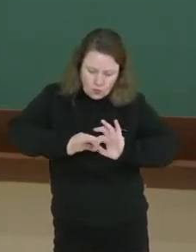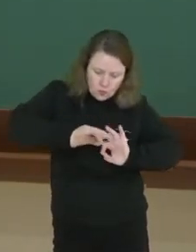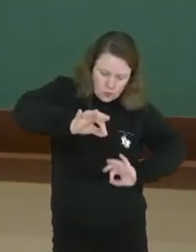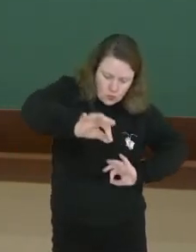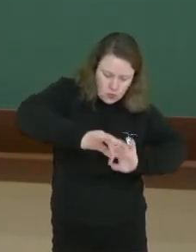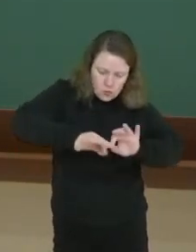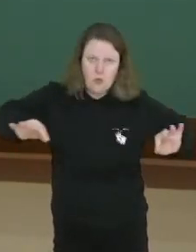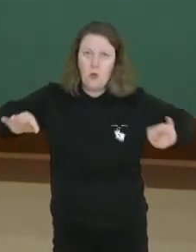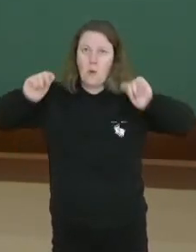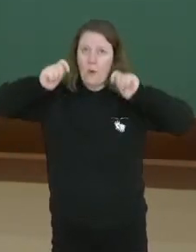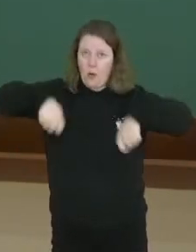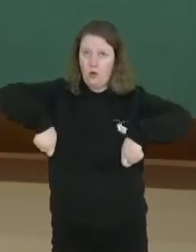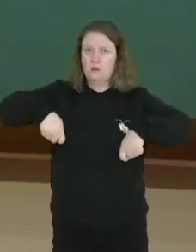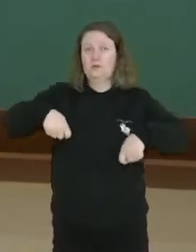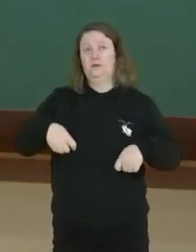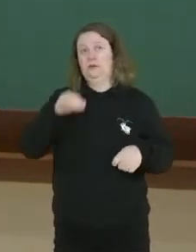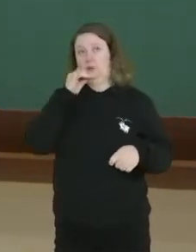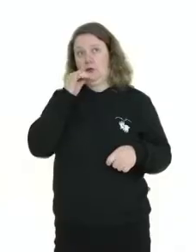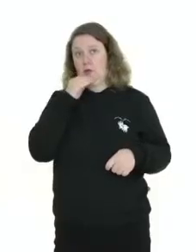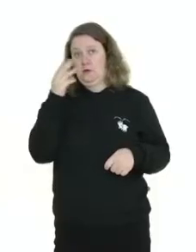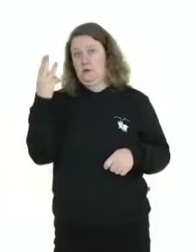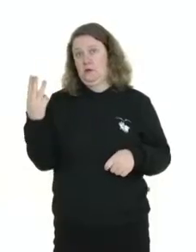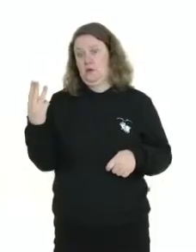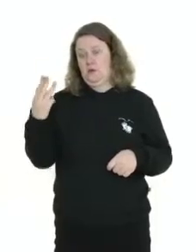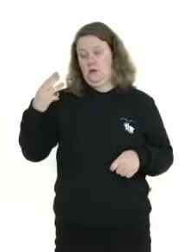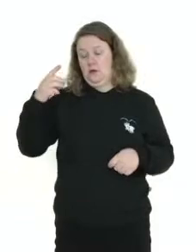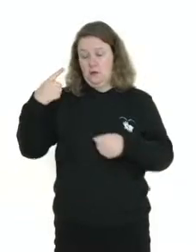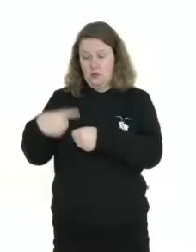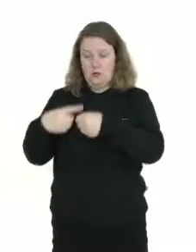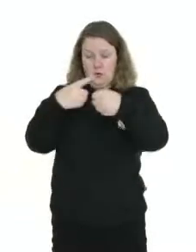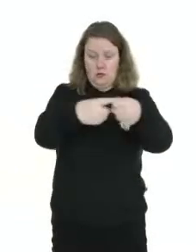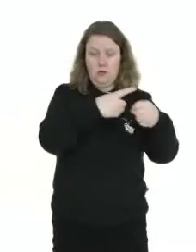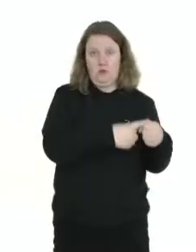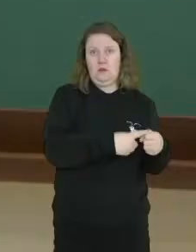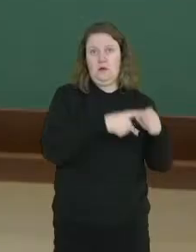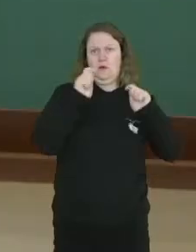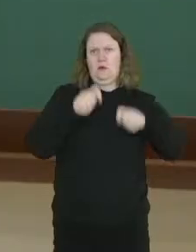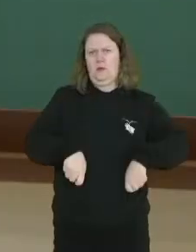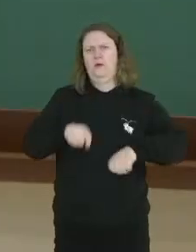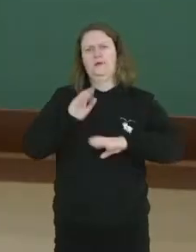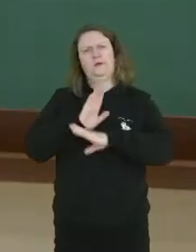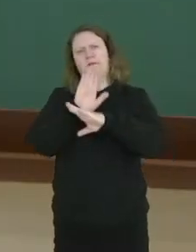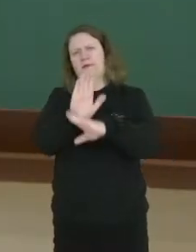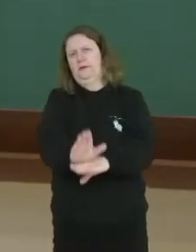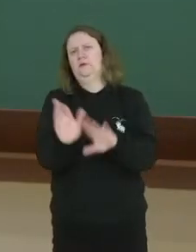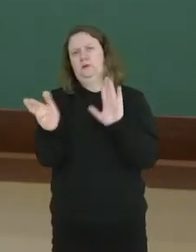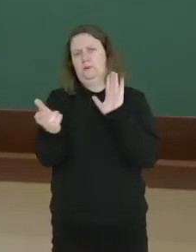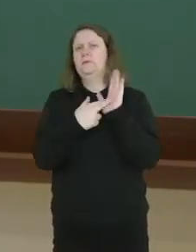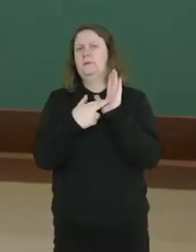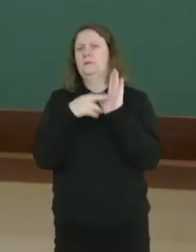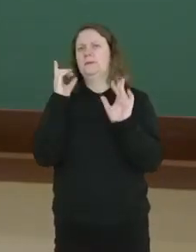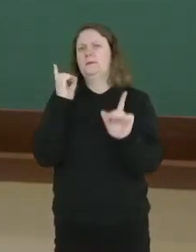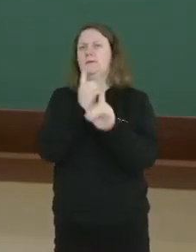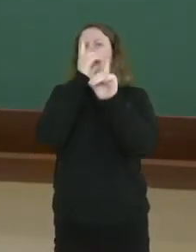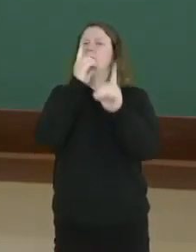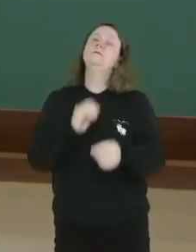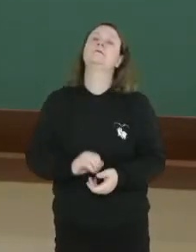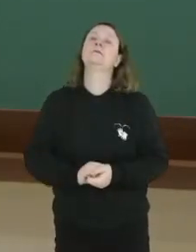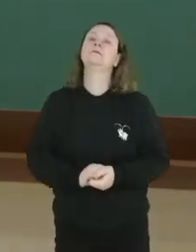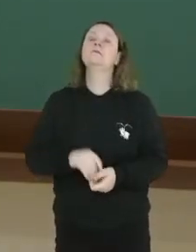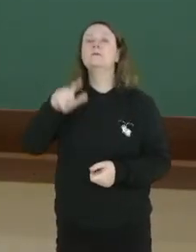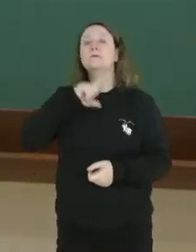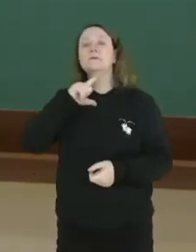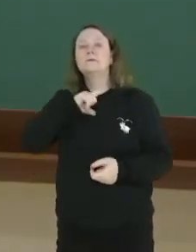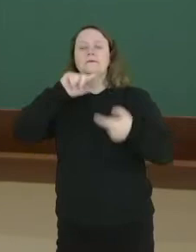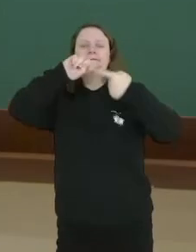plana, nesse caso 3, né, formou um triângulo, pode ajudar a solucionar esse problema de distância, ok? Existem